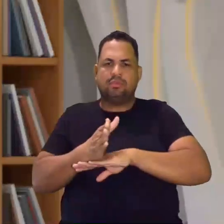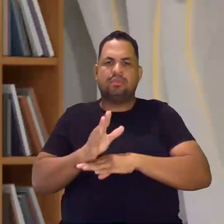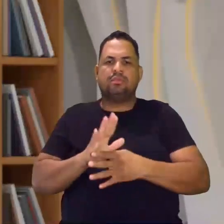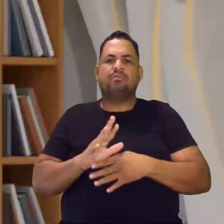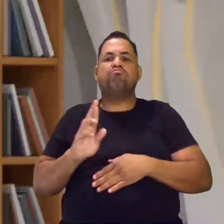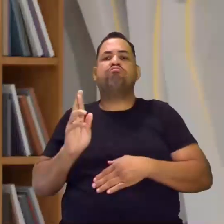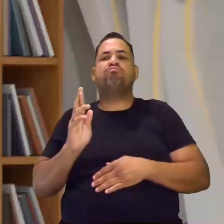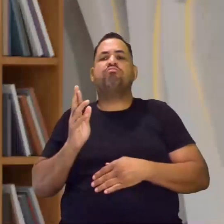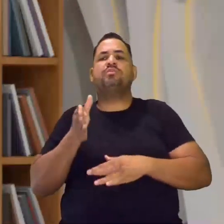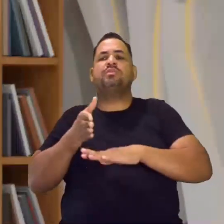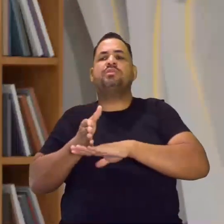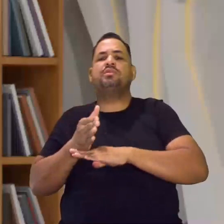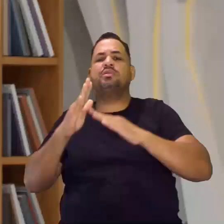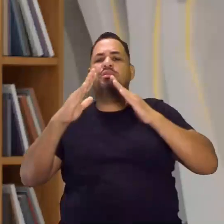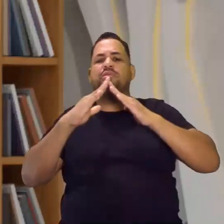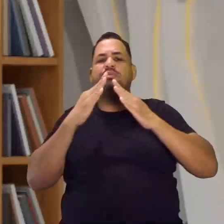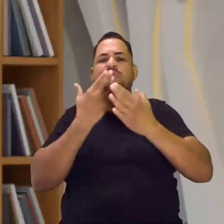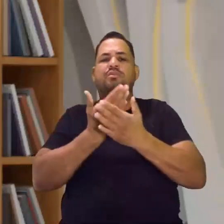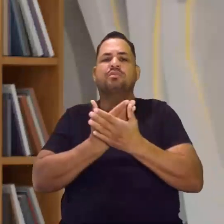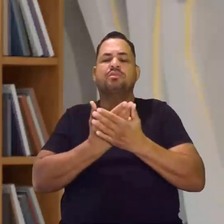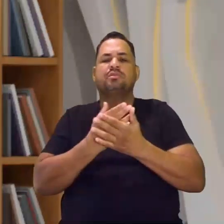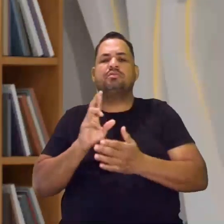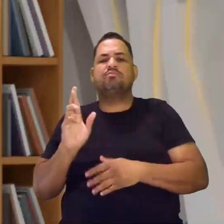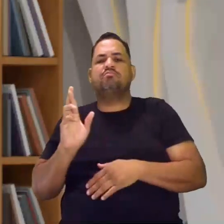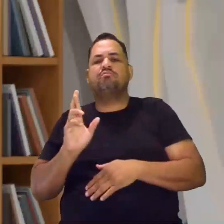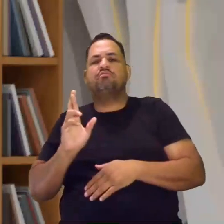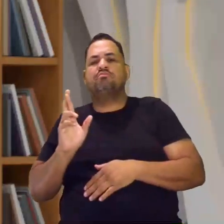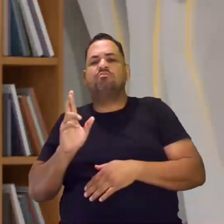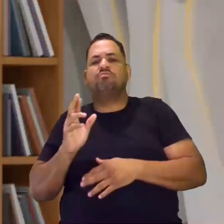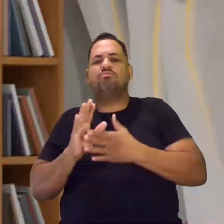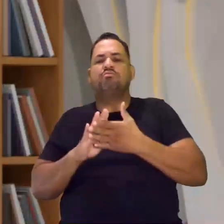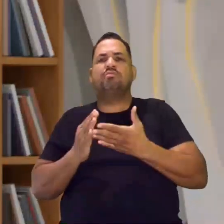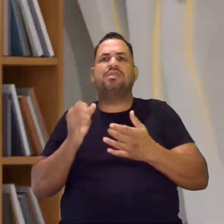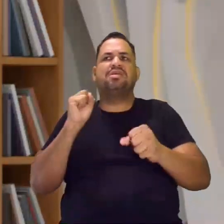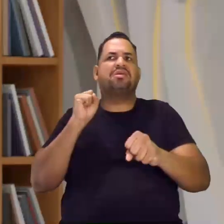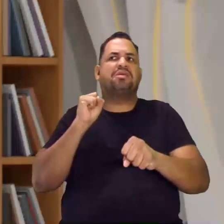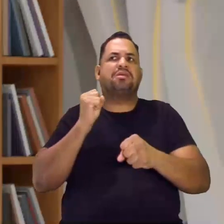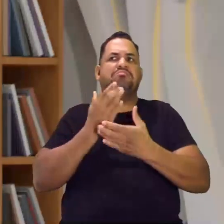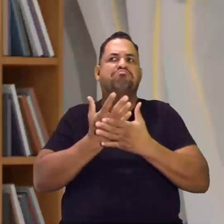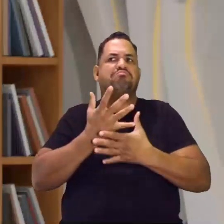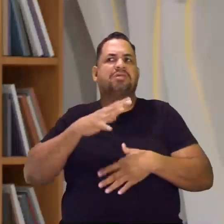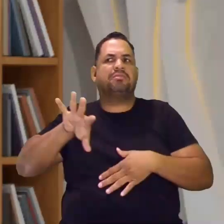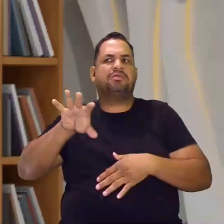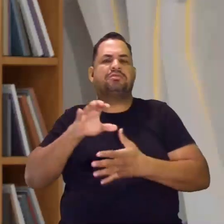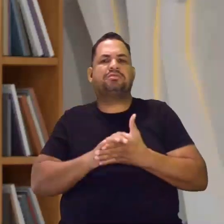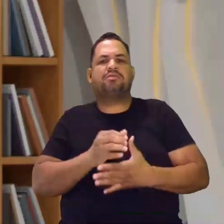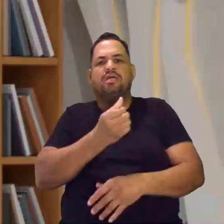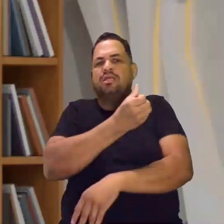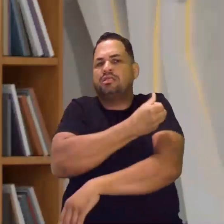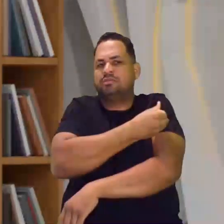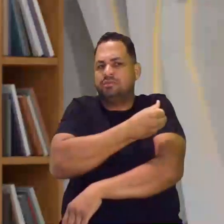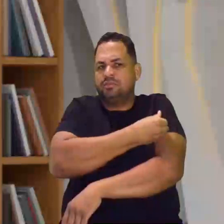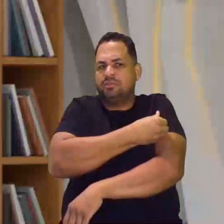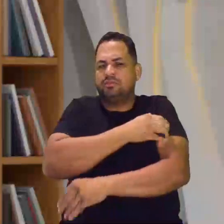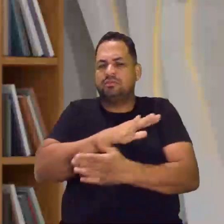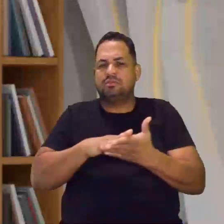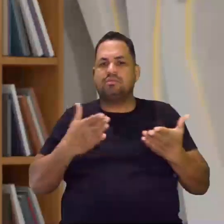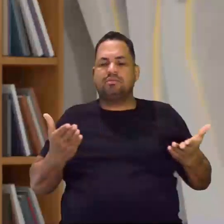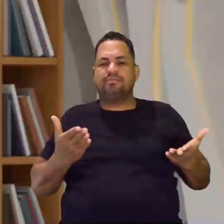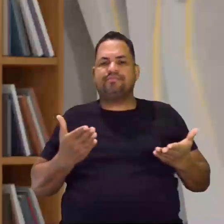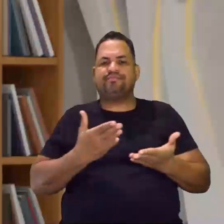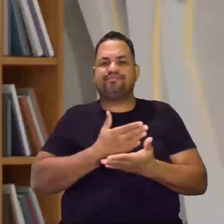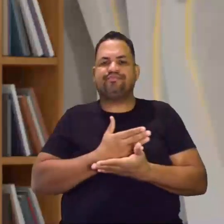na escola, quem é que para na sexta série, acaba